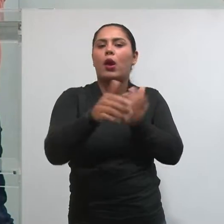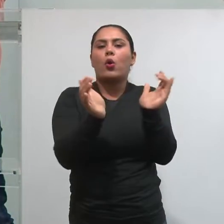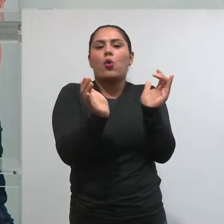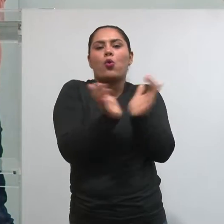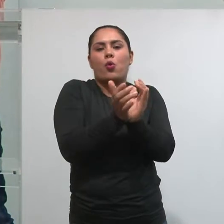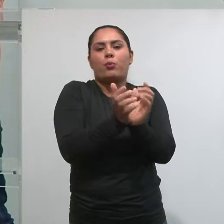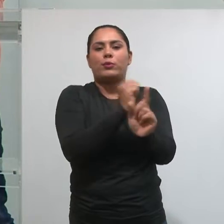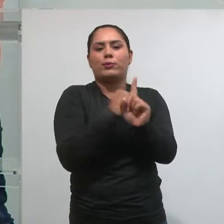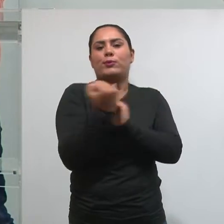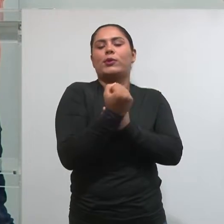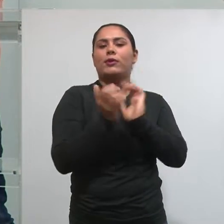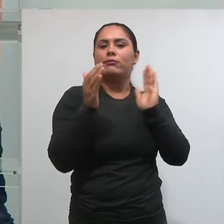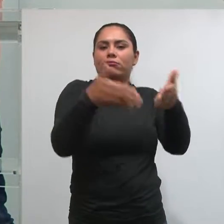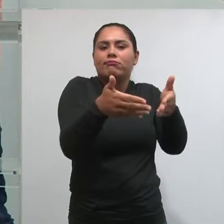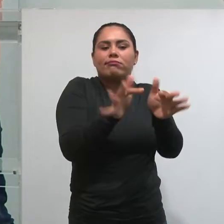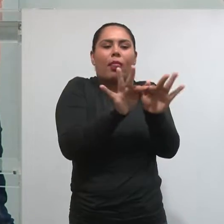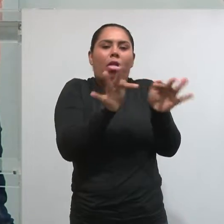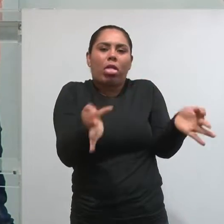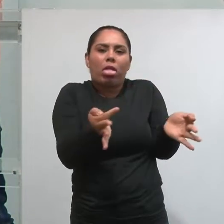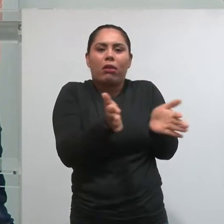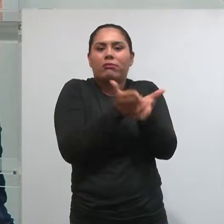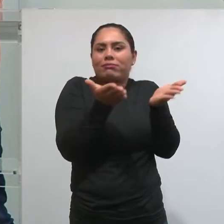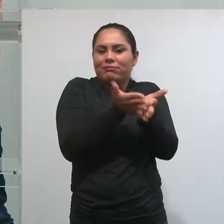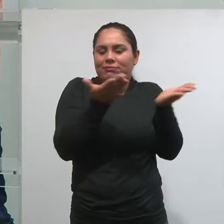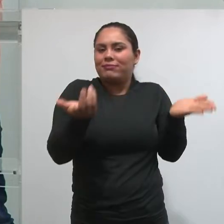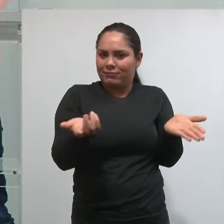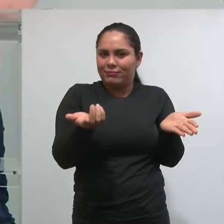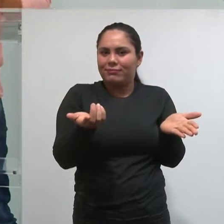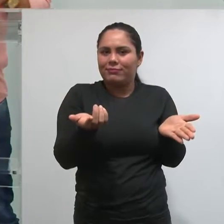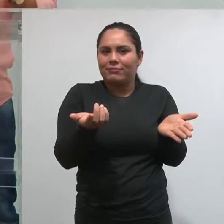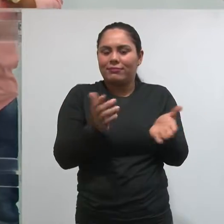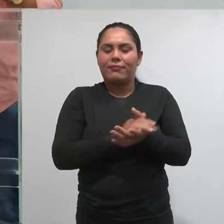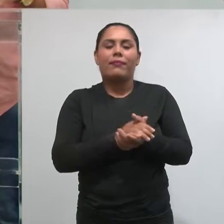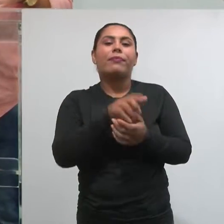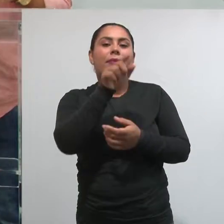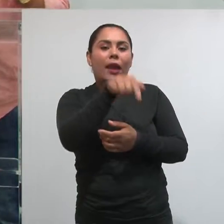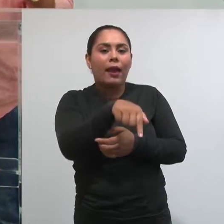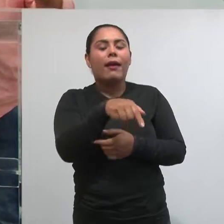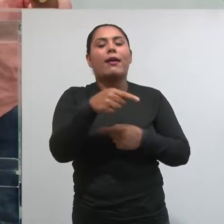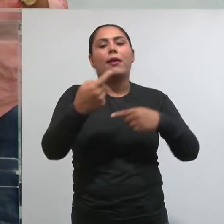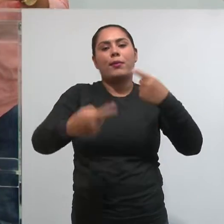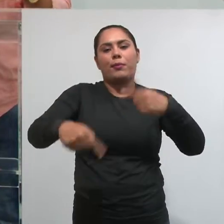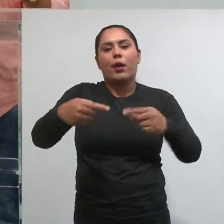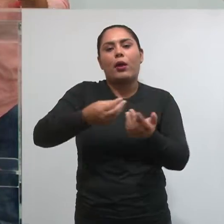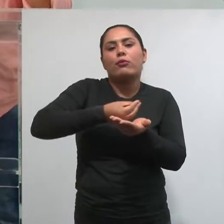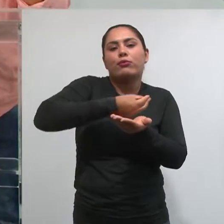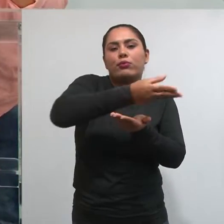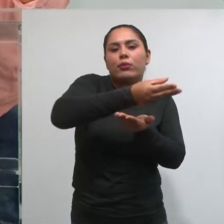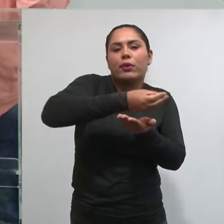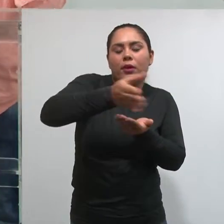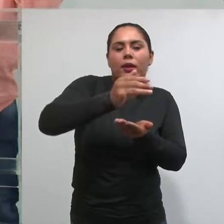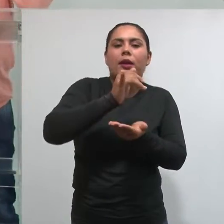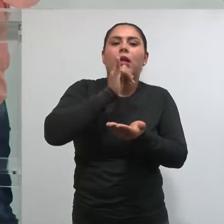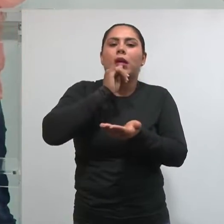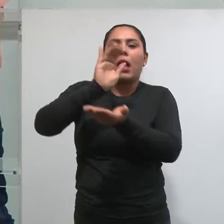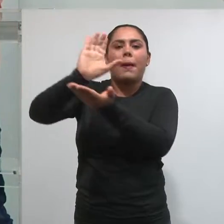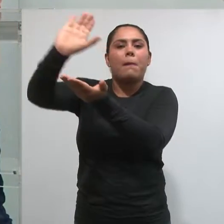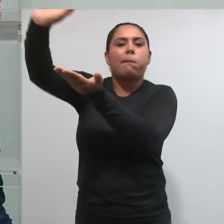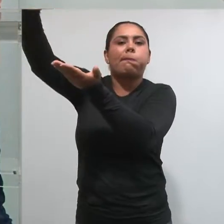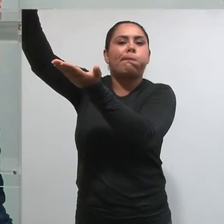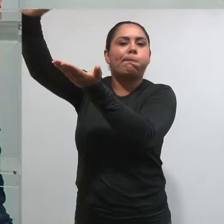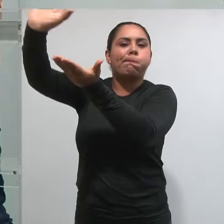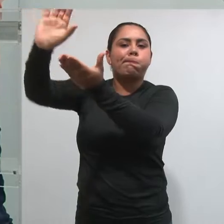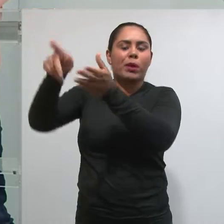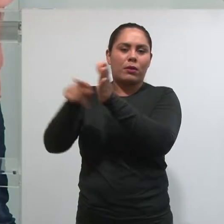específico, né, vulnerável socioeconomicamente, ok? Então, essa é uma política redistributiva, é uma política que tira de todo